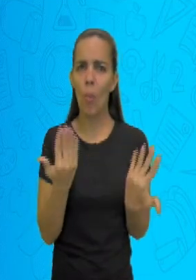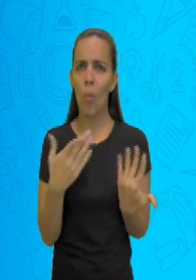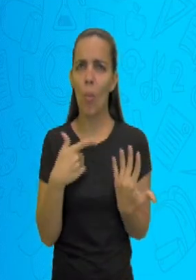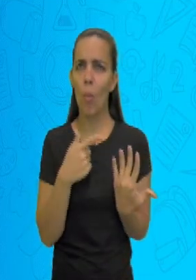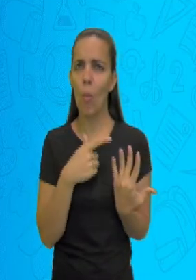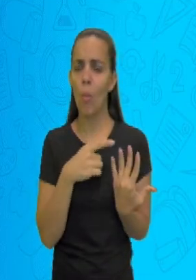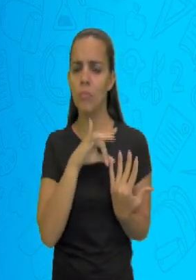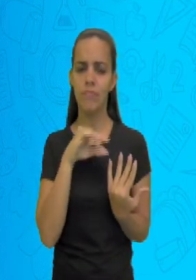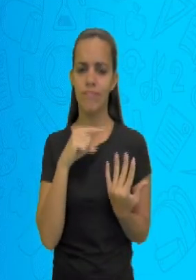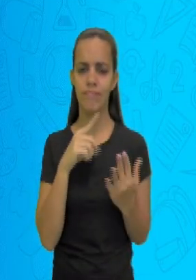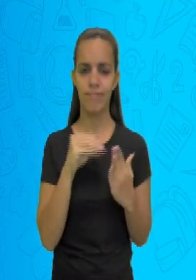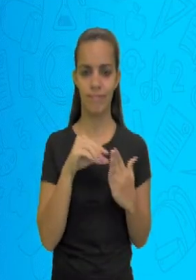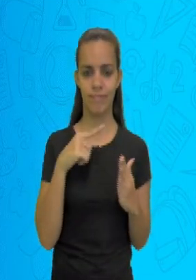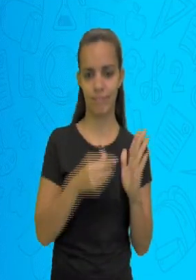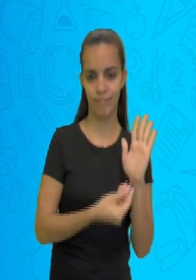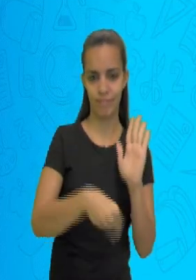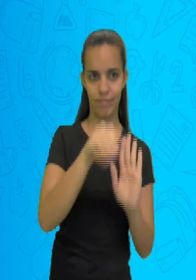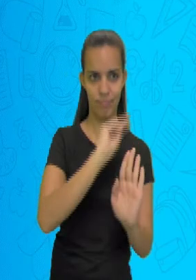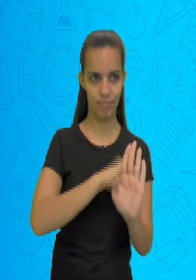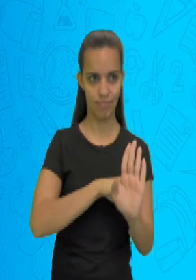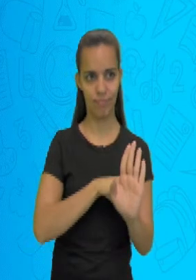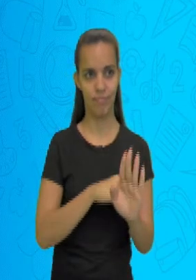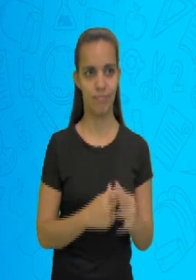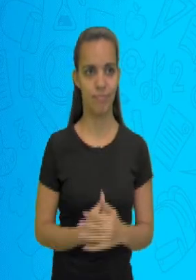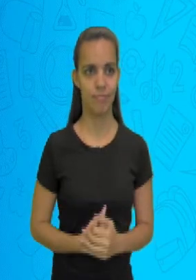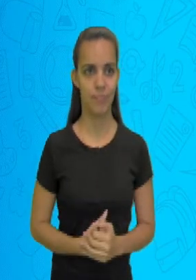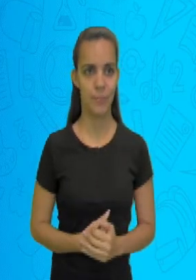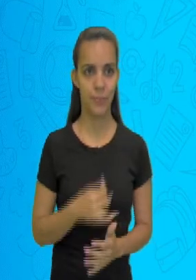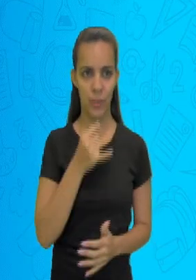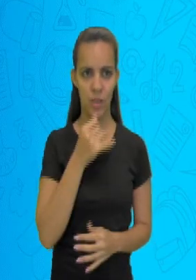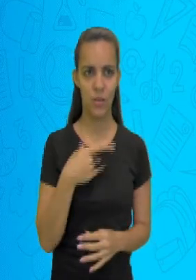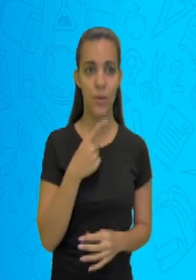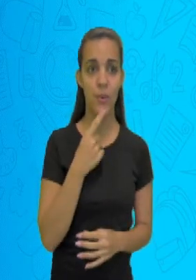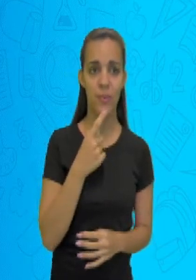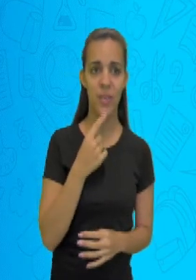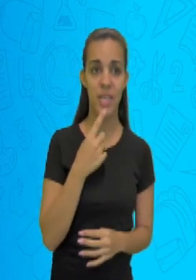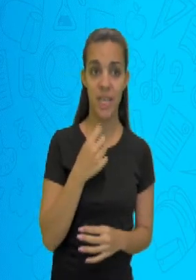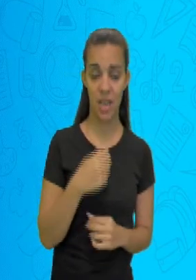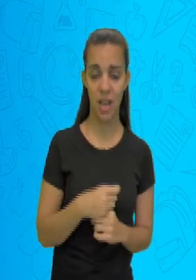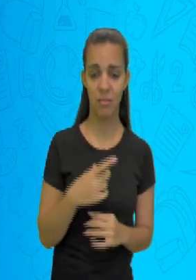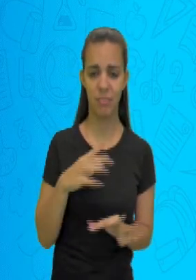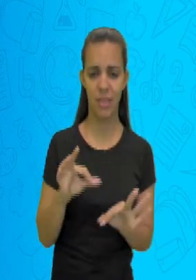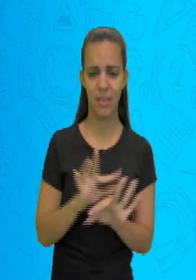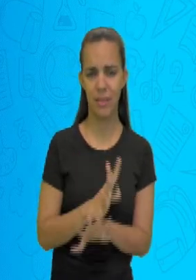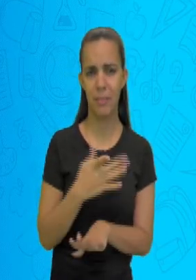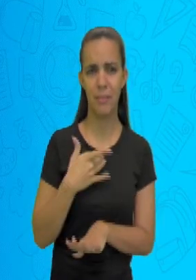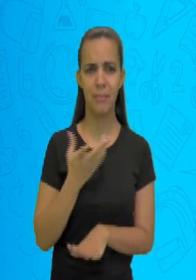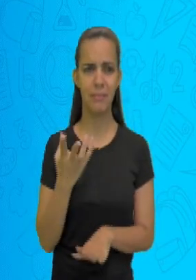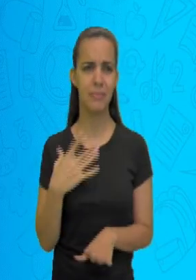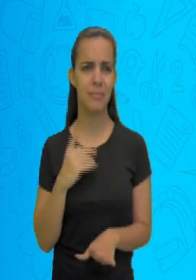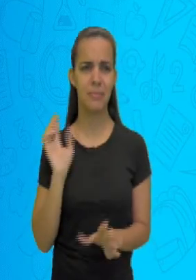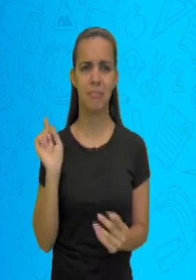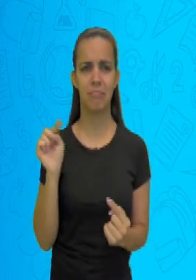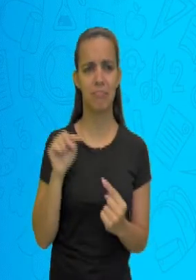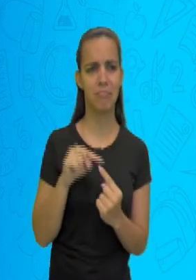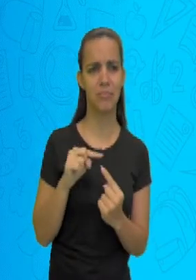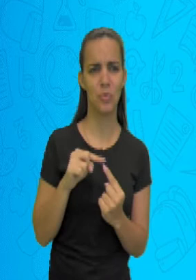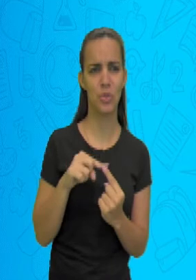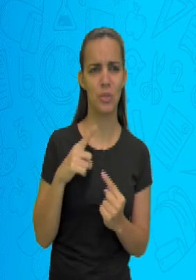Então, vamos lá. Feriado é uma data em que determinada ocasião é comemorada por uma